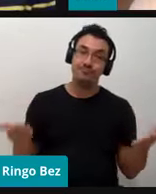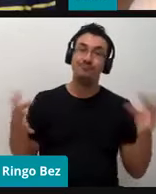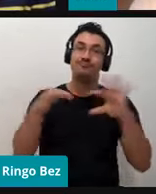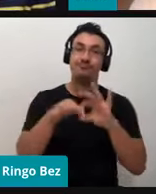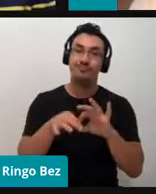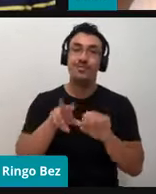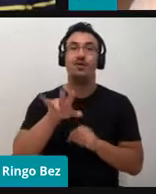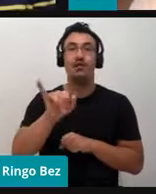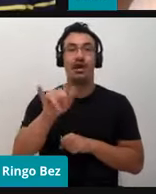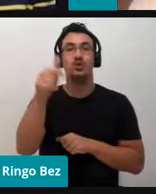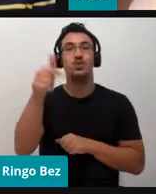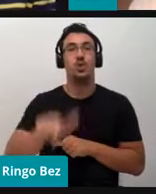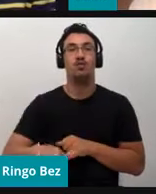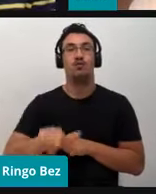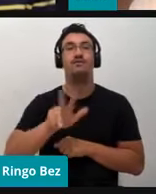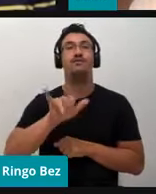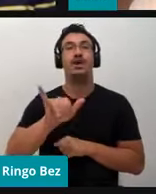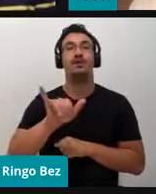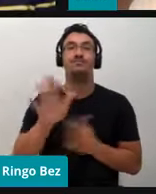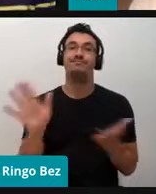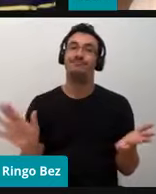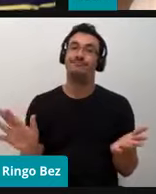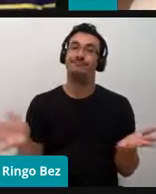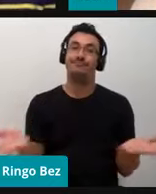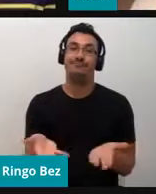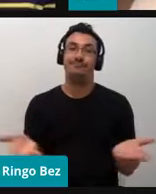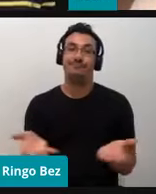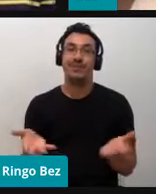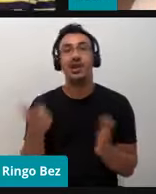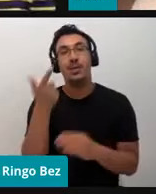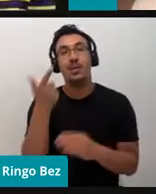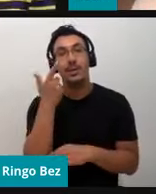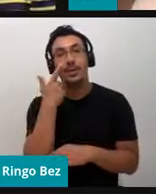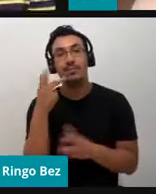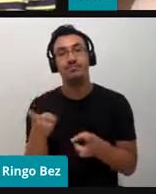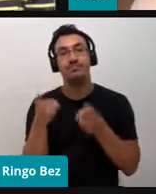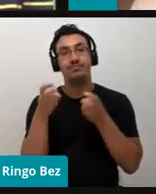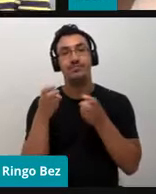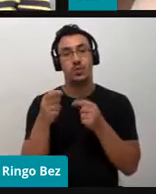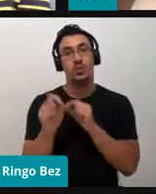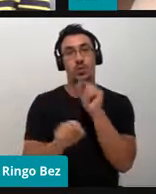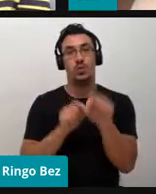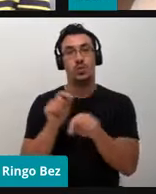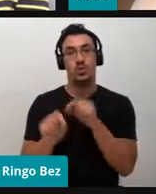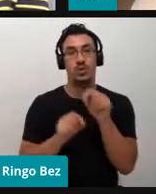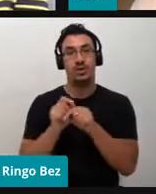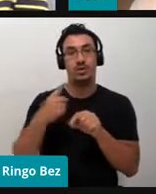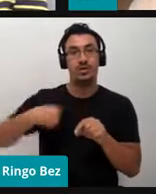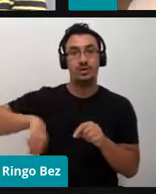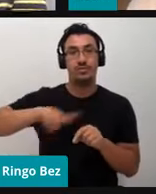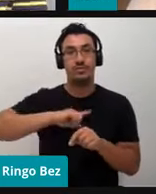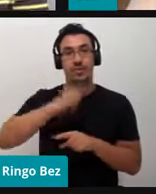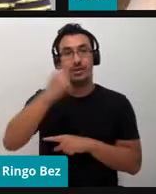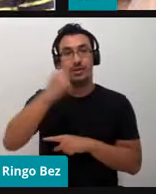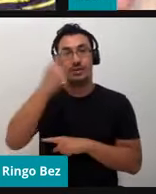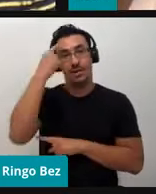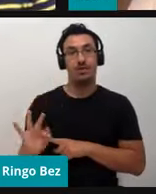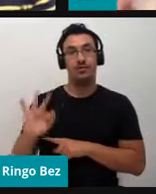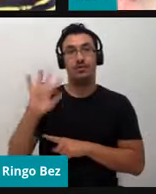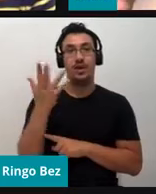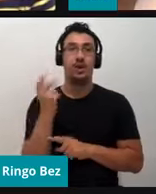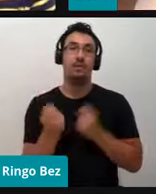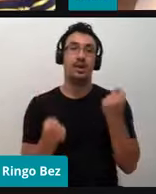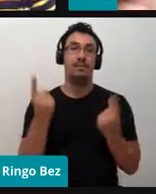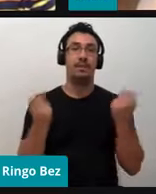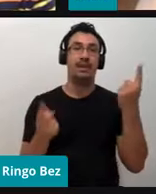novo. Não dá mais para contar com esta percepção que nós temos de que esse é um fenômeno fortuito. Olha, a cada